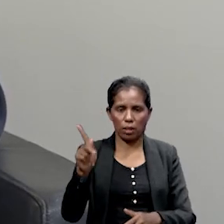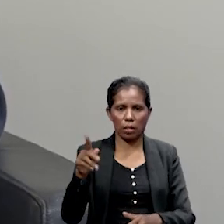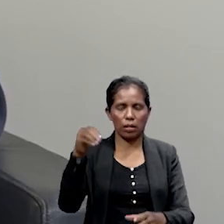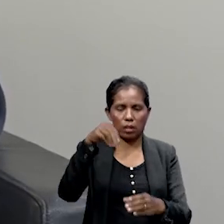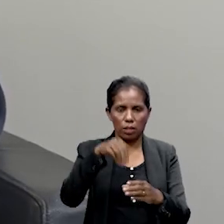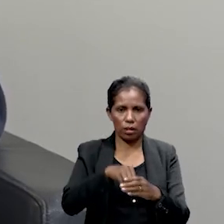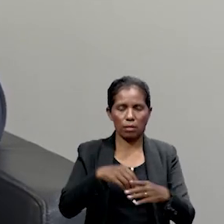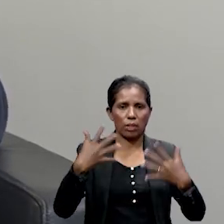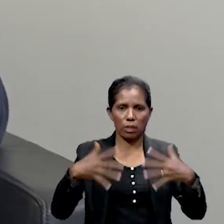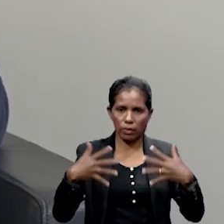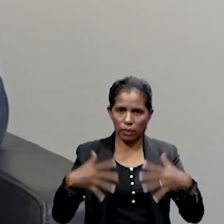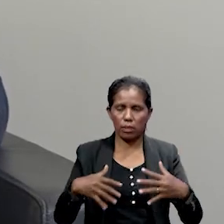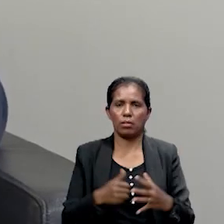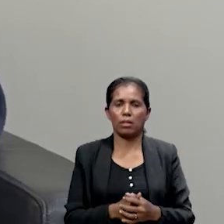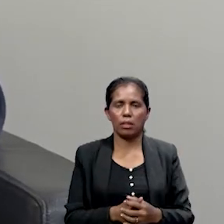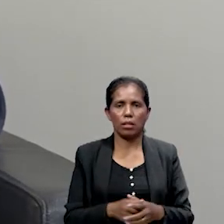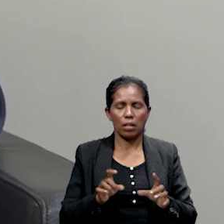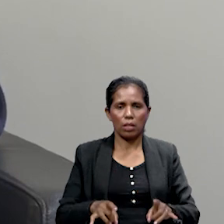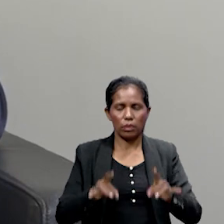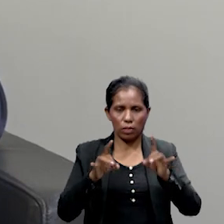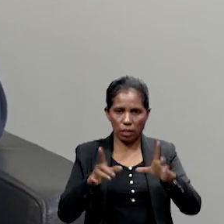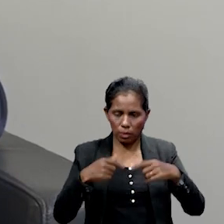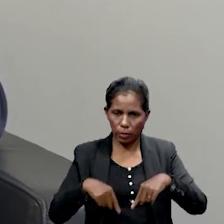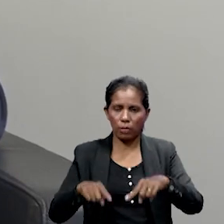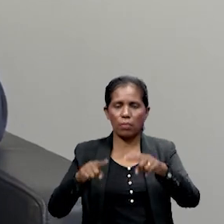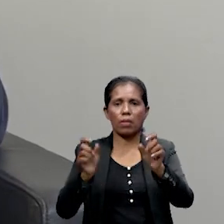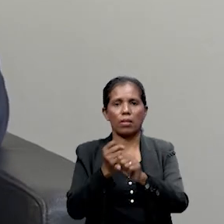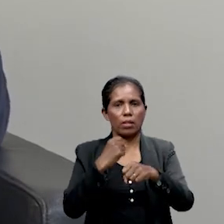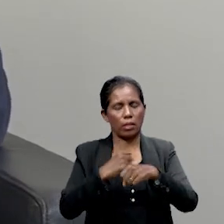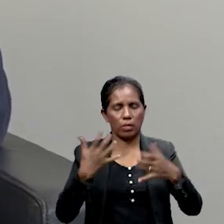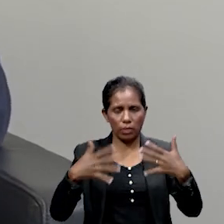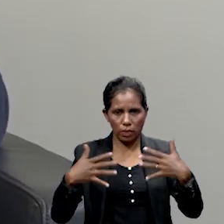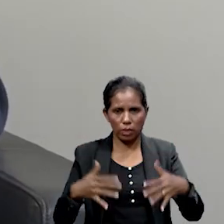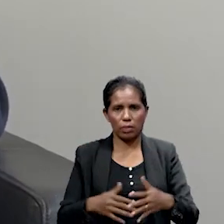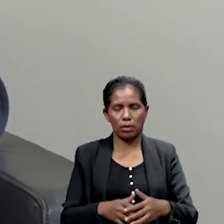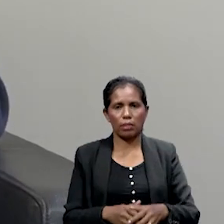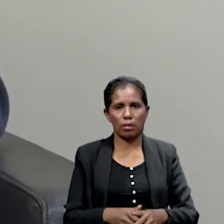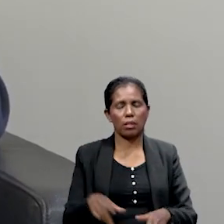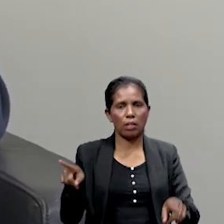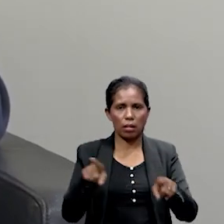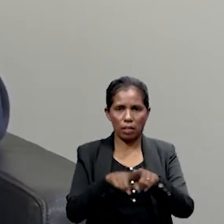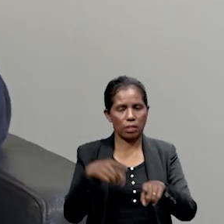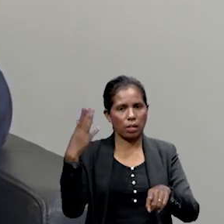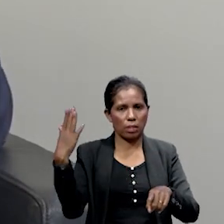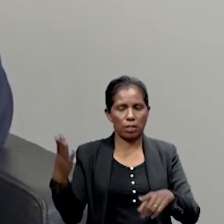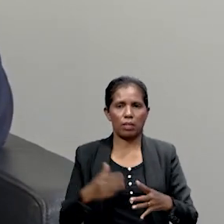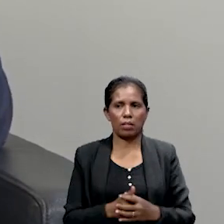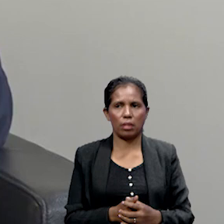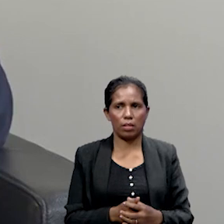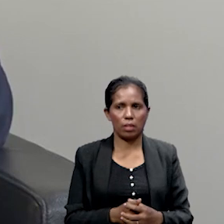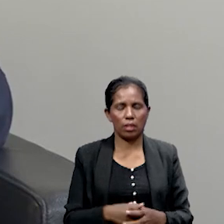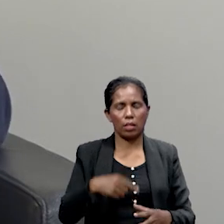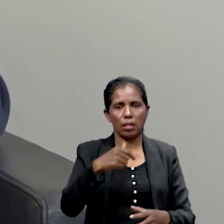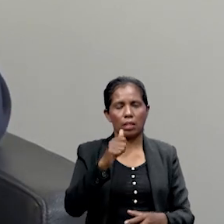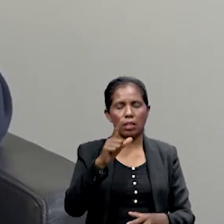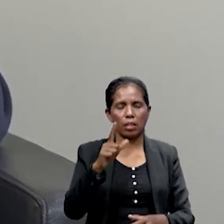a guerra e a funo australiano mosba anese e a Sudão nava e a Galípoli e